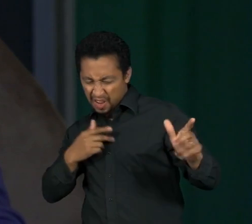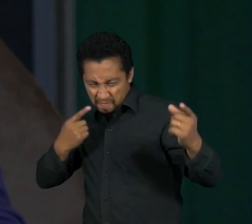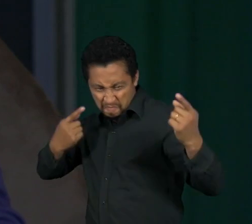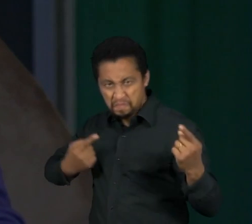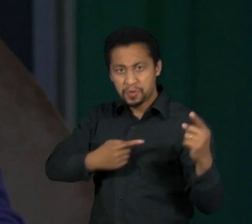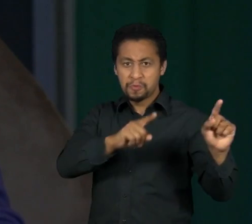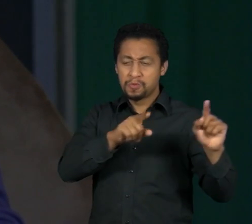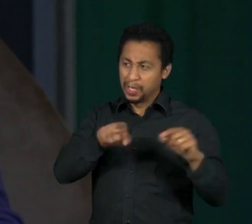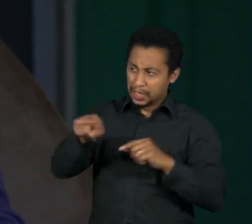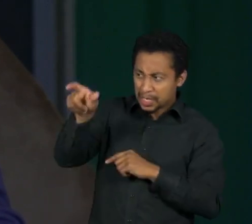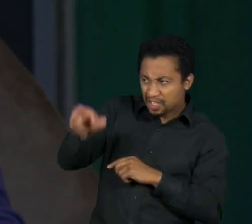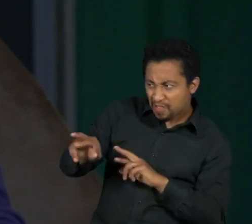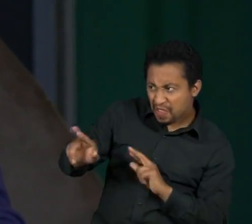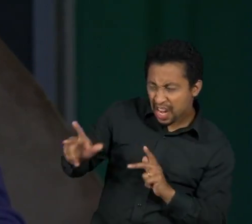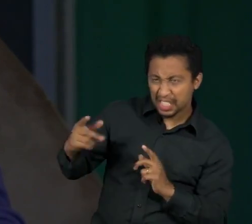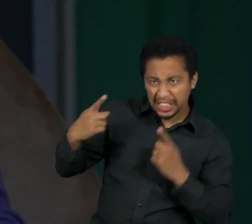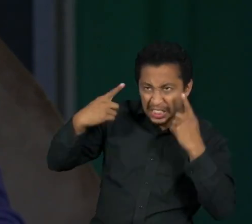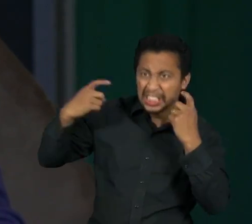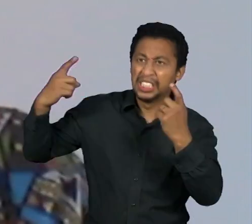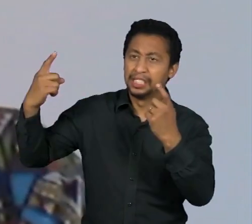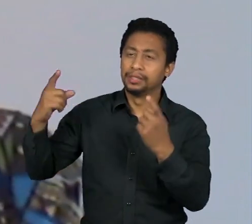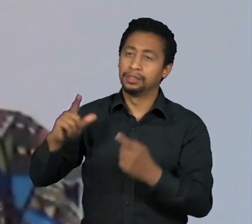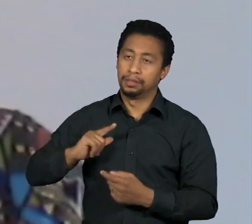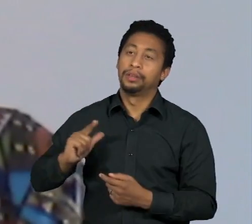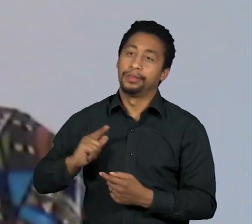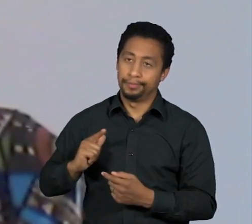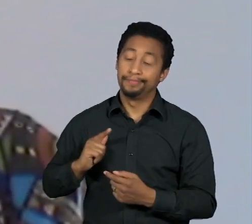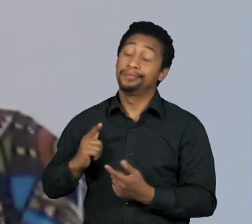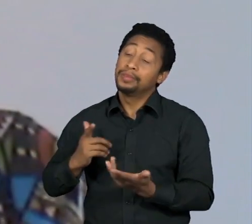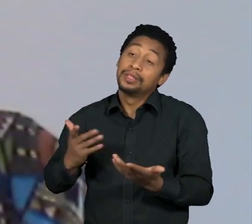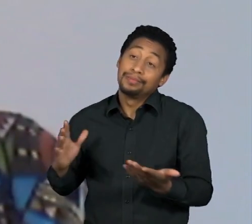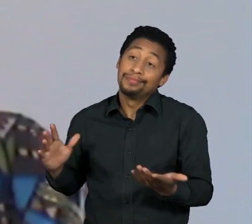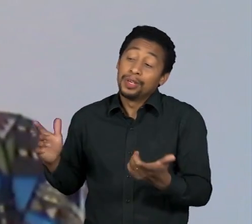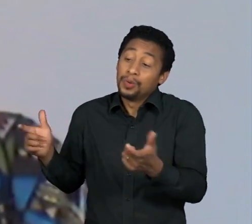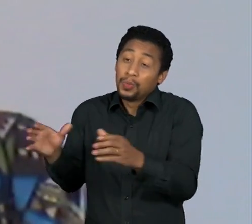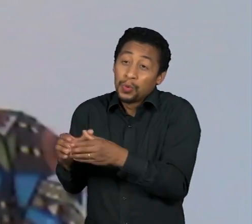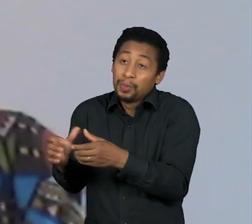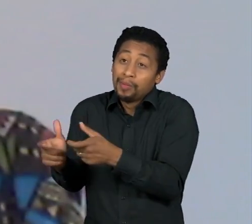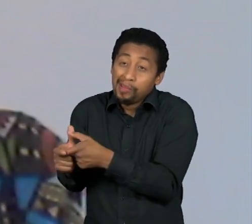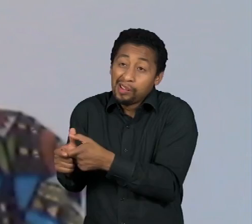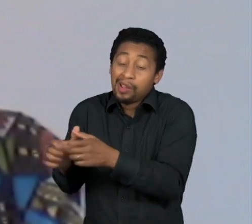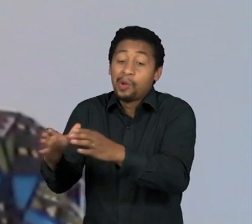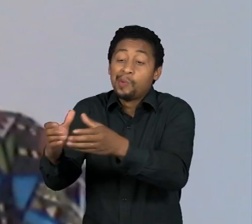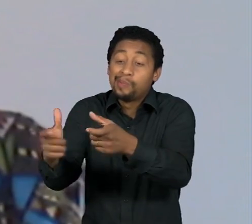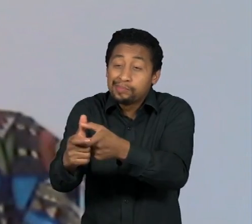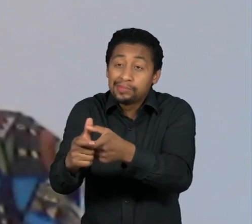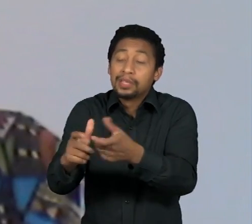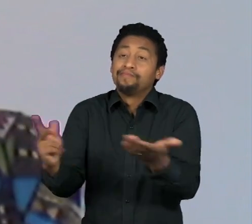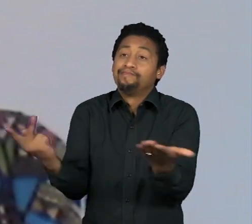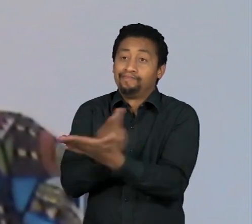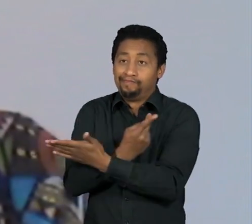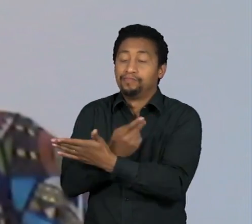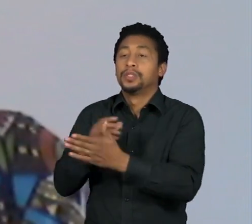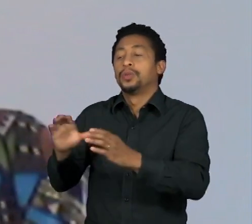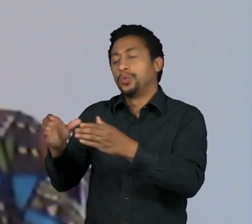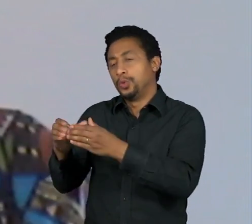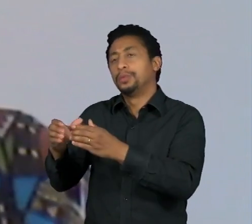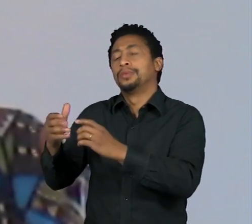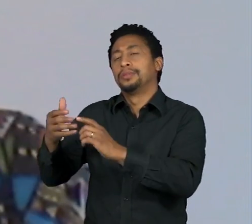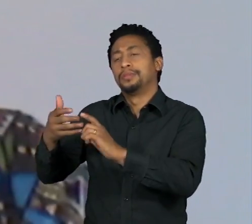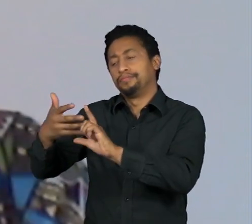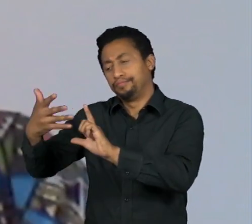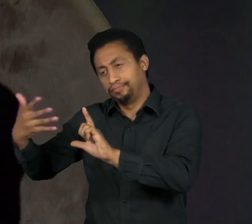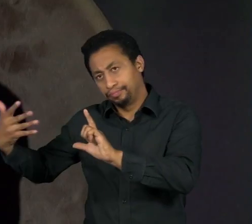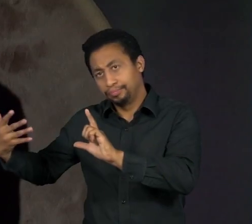as minorias elas são prejudicadas nessa lógica violenta. Então, a gente tem as minorias LGBTQIA+,